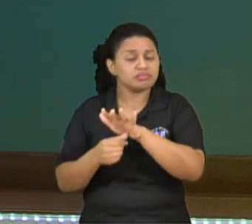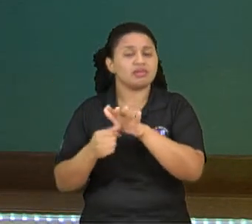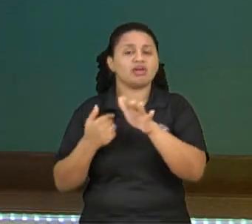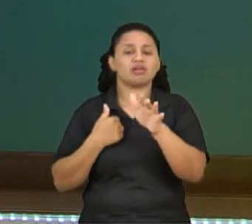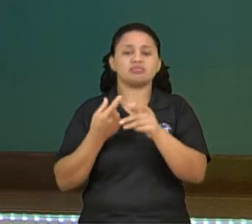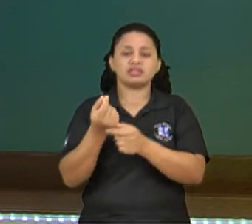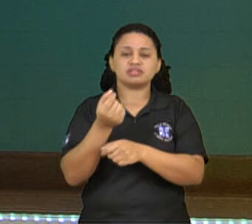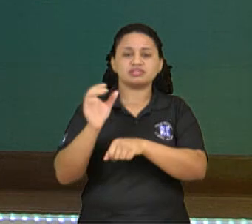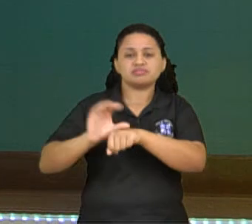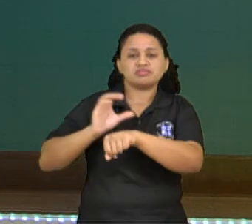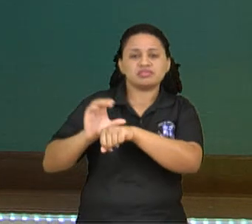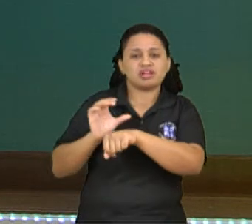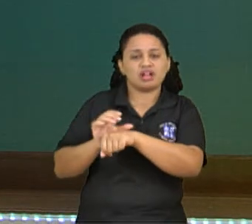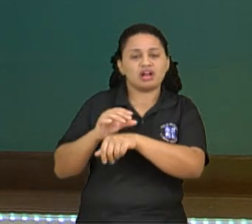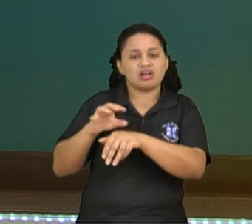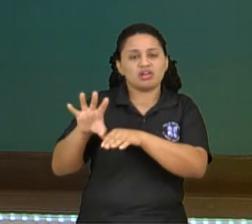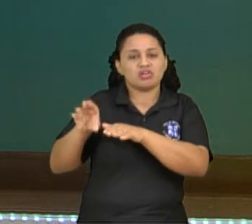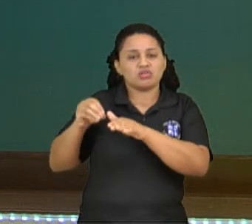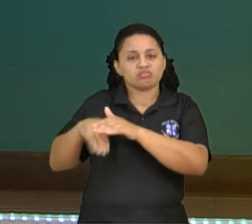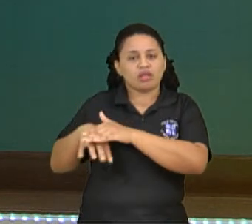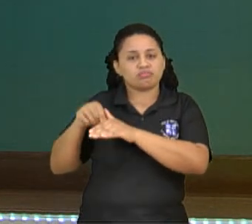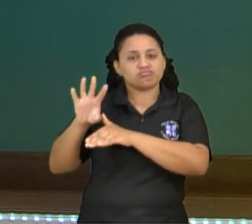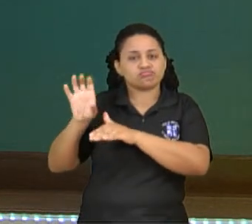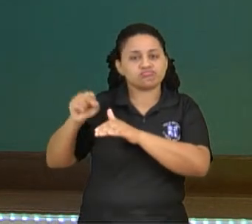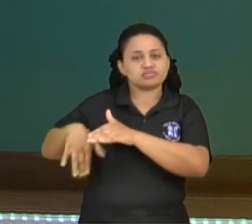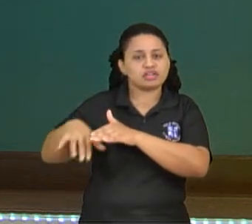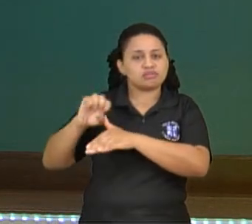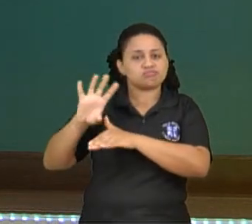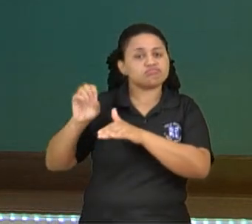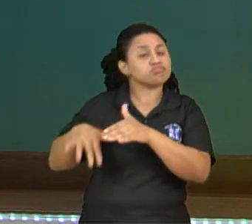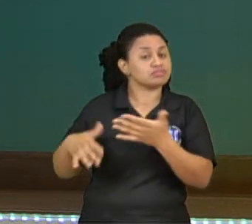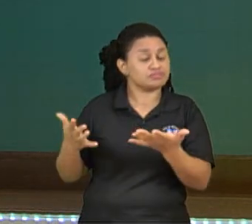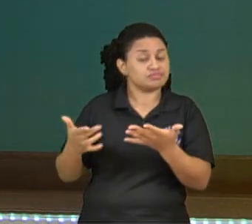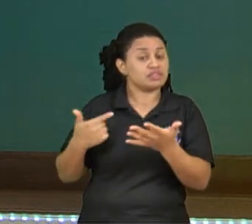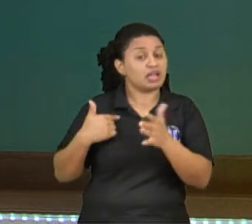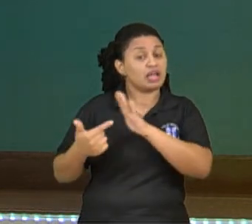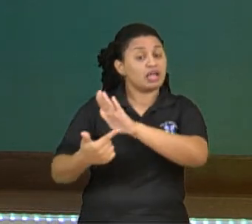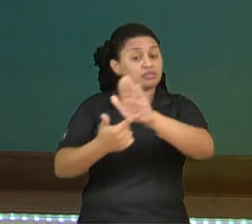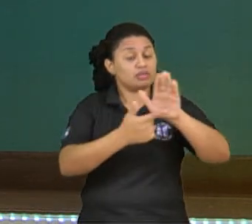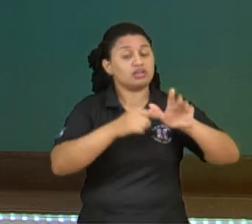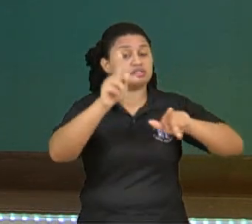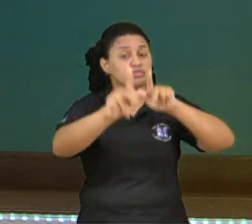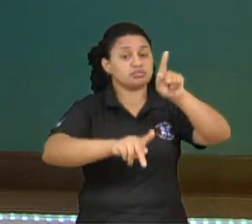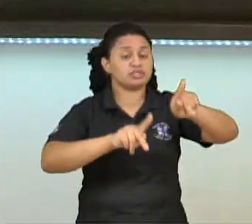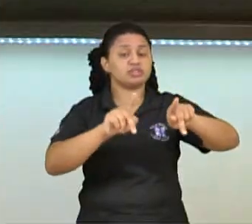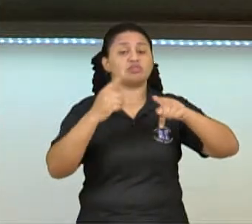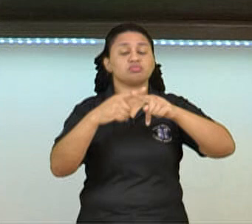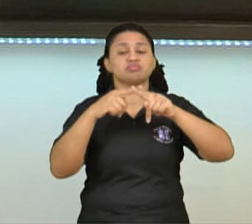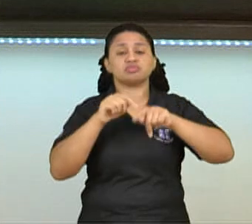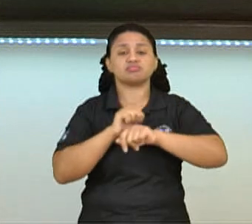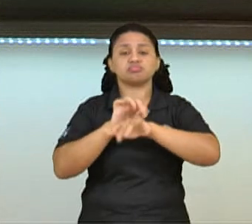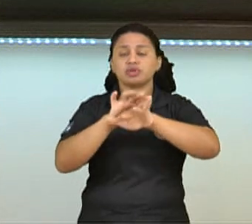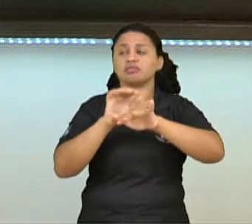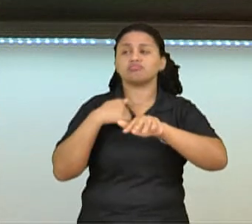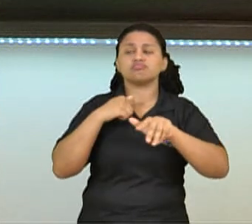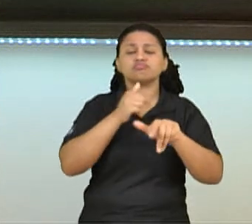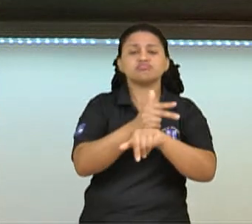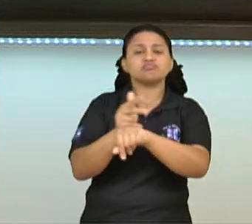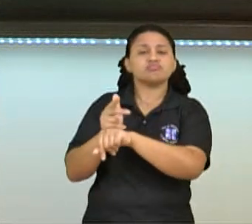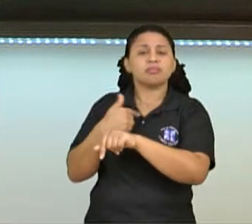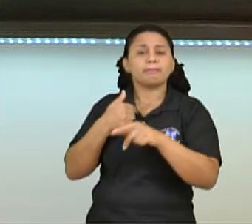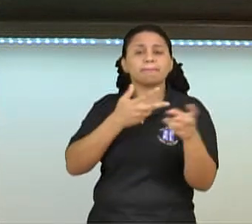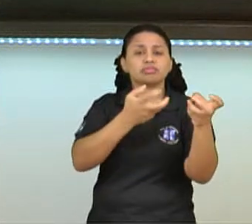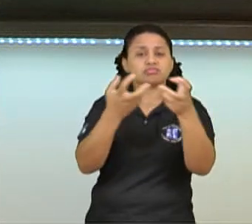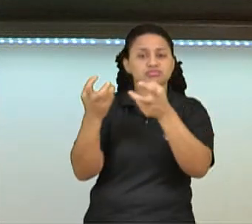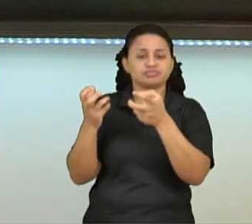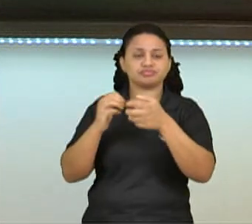começar, aliás, essa crise política ela vai começar a ser mostrada para a população a partir da imprensa. Também a gente vai ver que